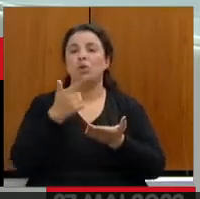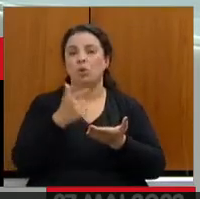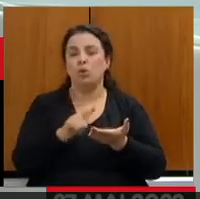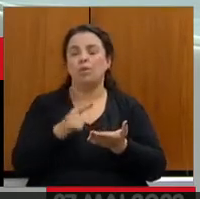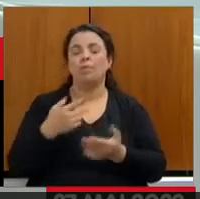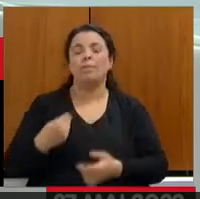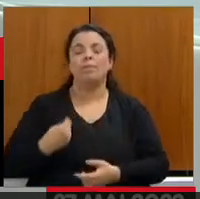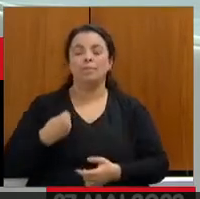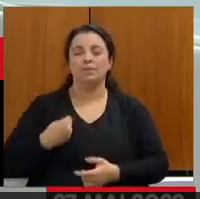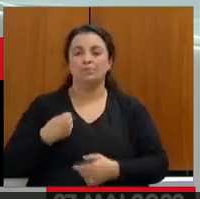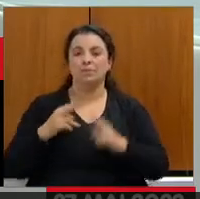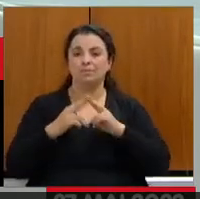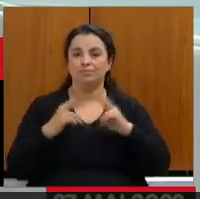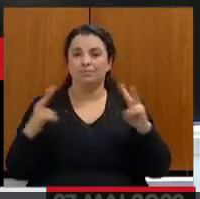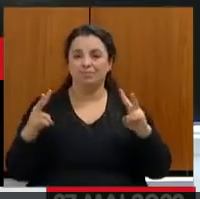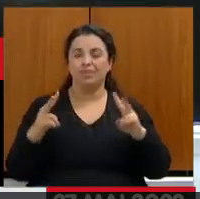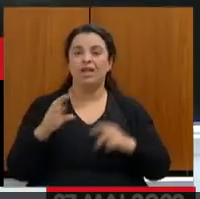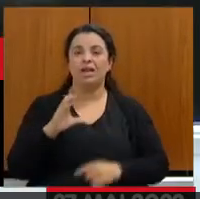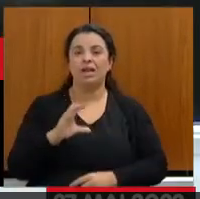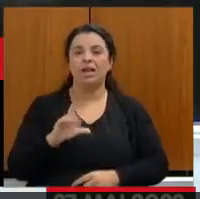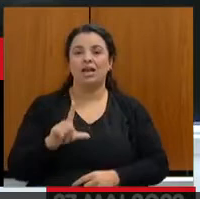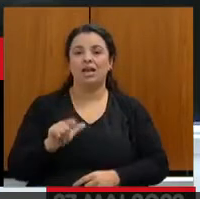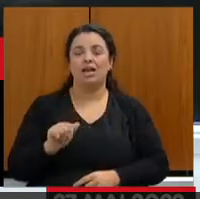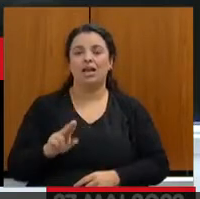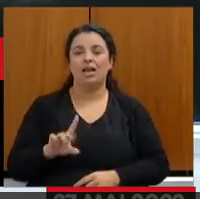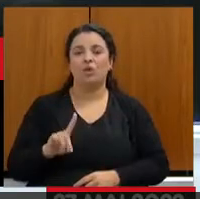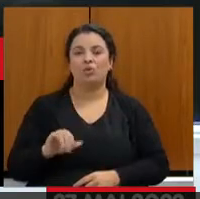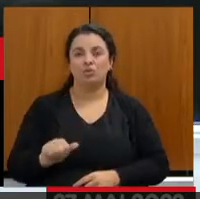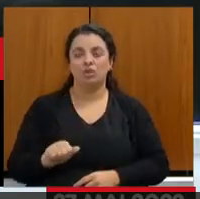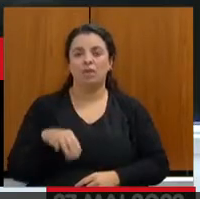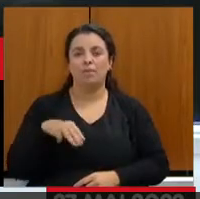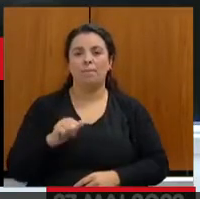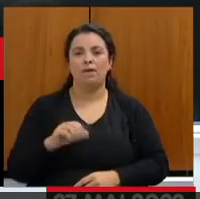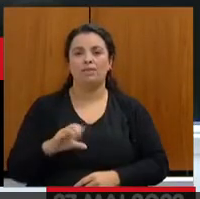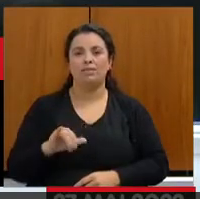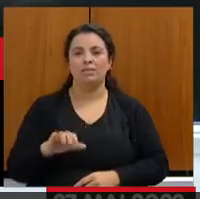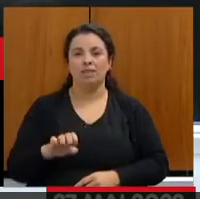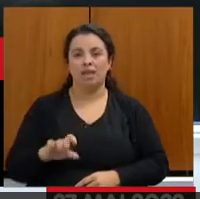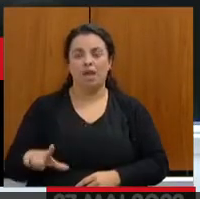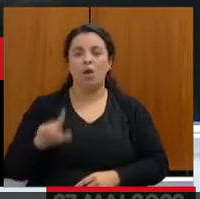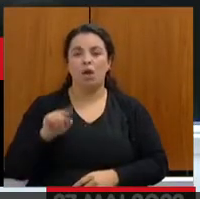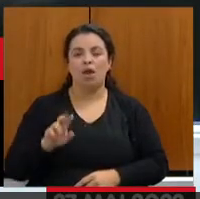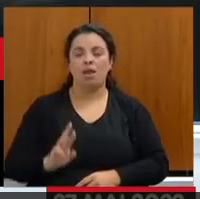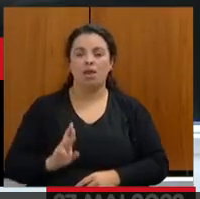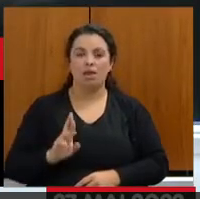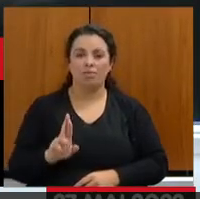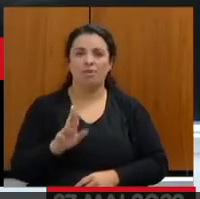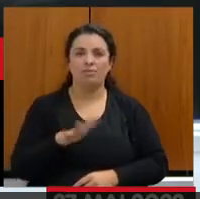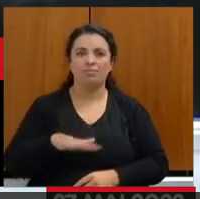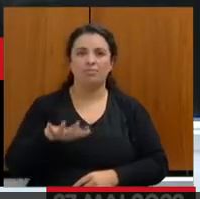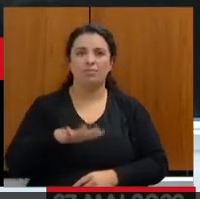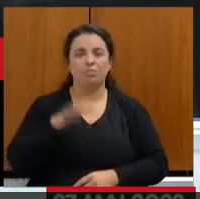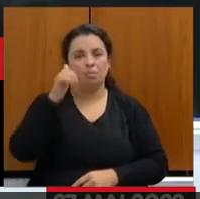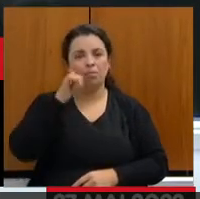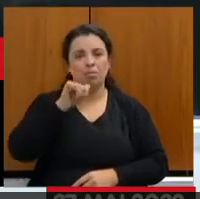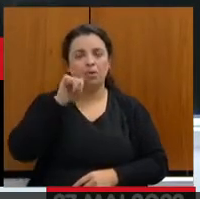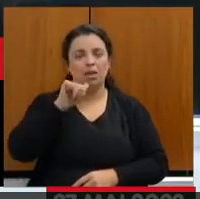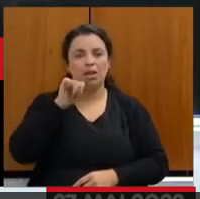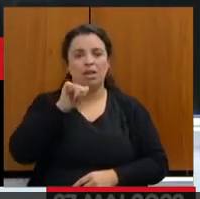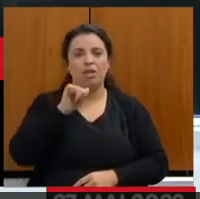participação remota a senhora Cláudia Maciel Ferreira ela que é representa que o segmento das donas de